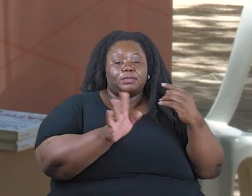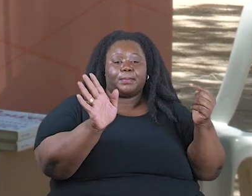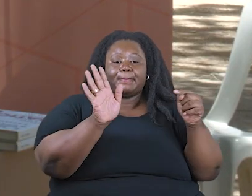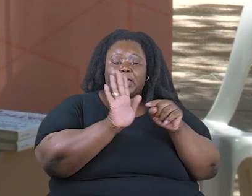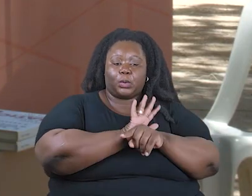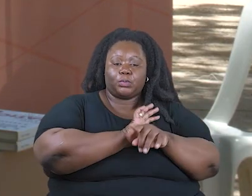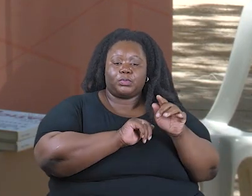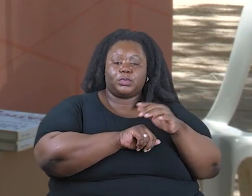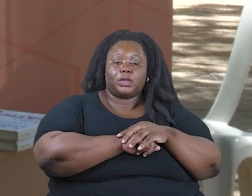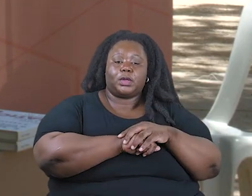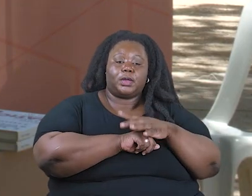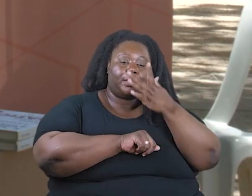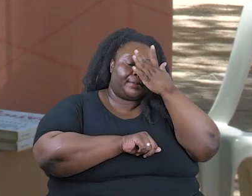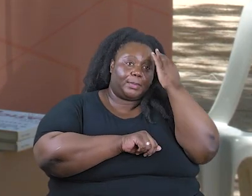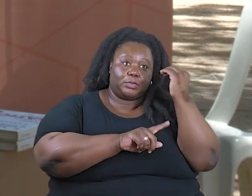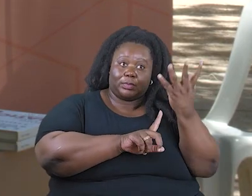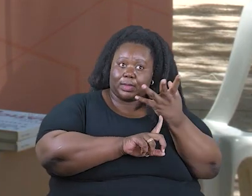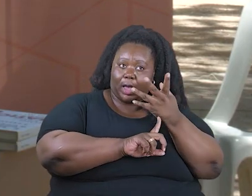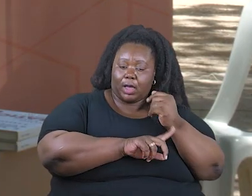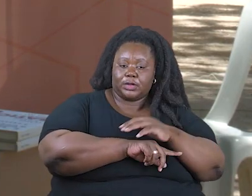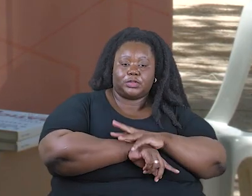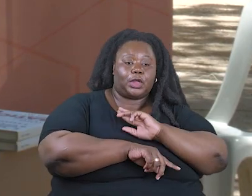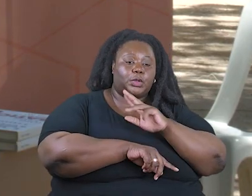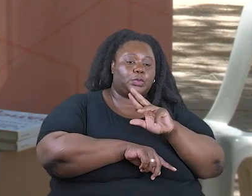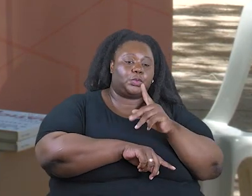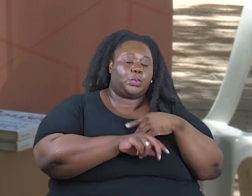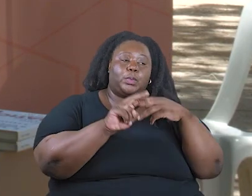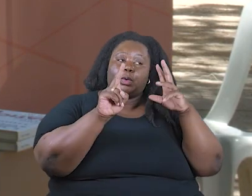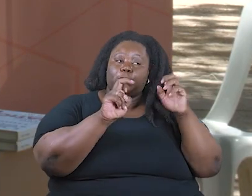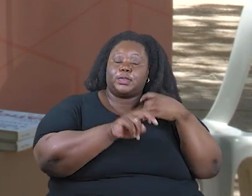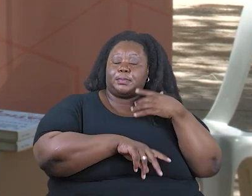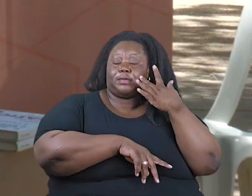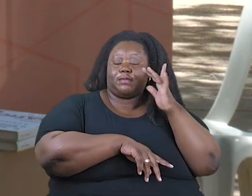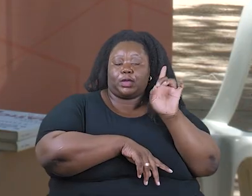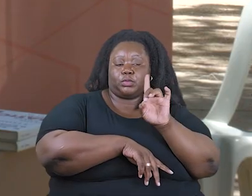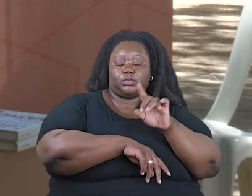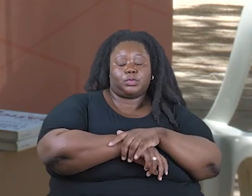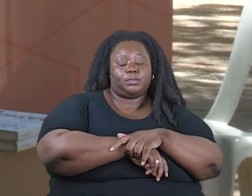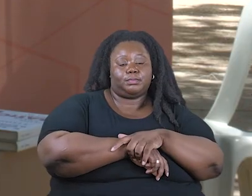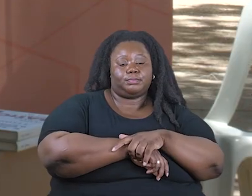mesmo entre estudantes de arte, não é um assunto muito conhecido.